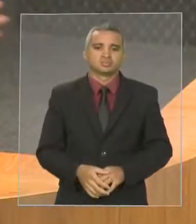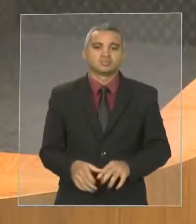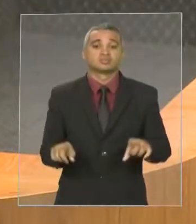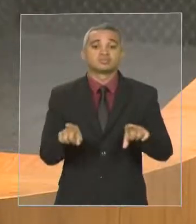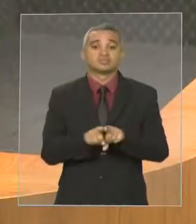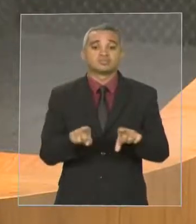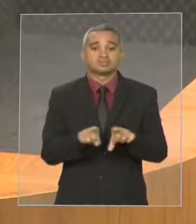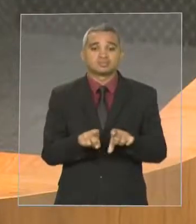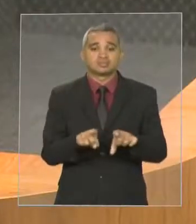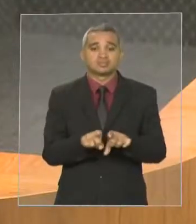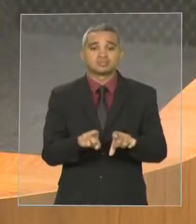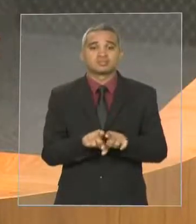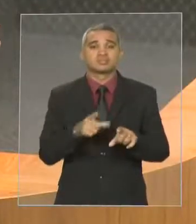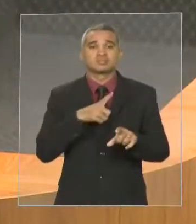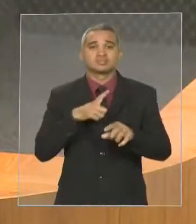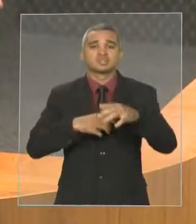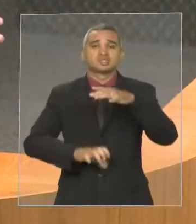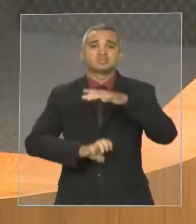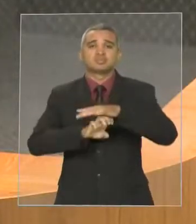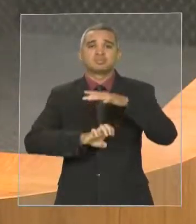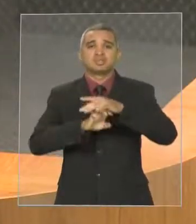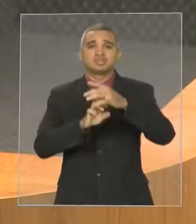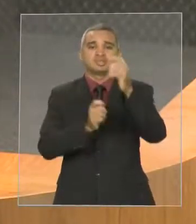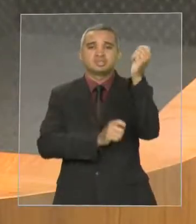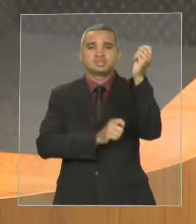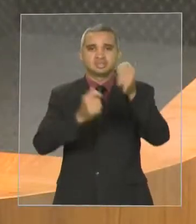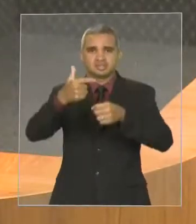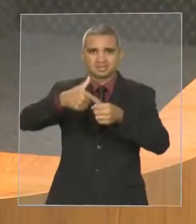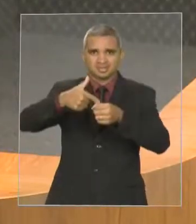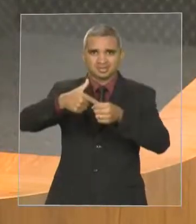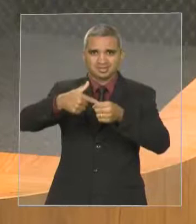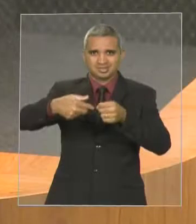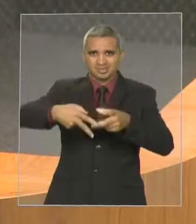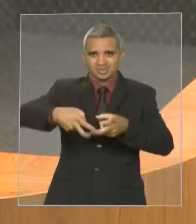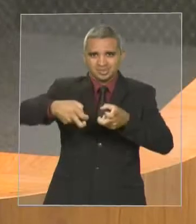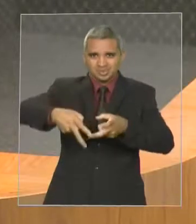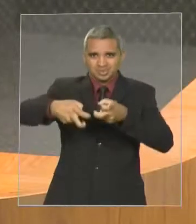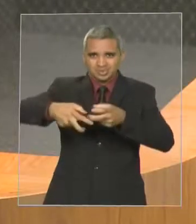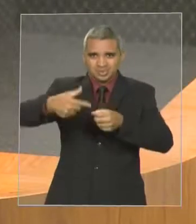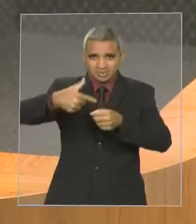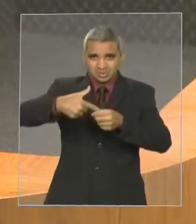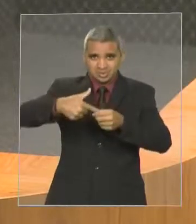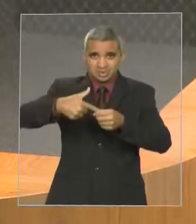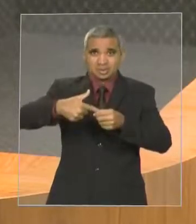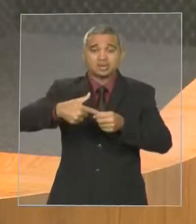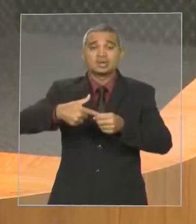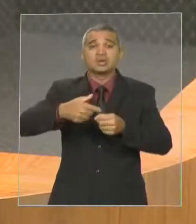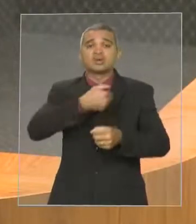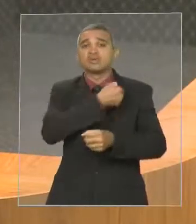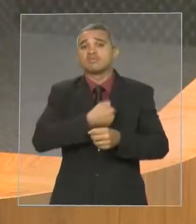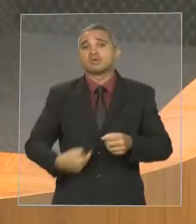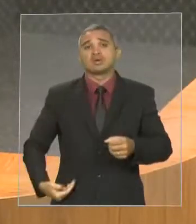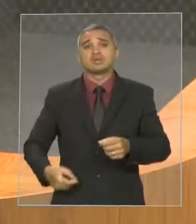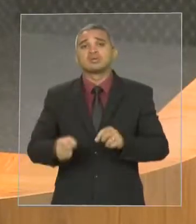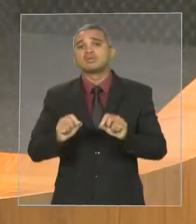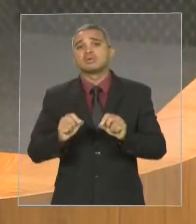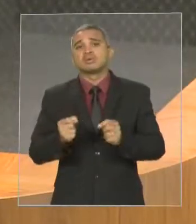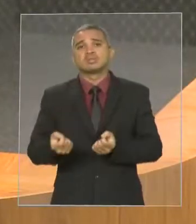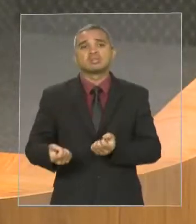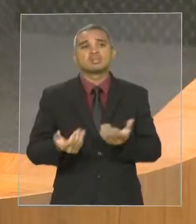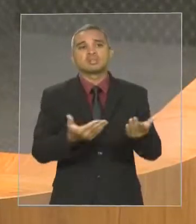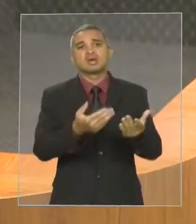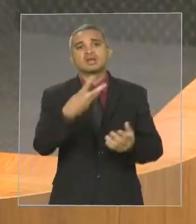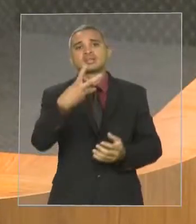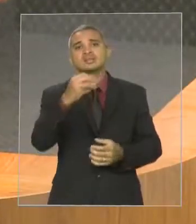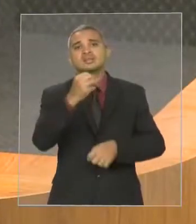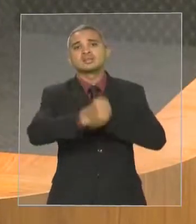está oferecendo aos empreendedores que vêm para cá? Praticamente 30 anos de isenção de